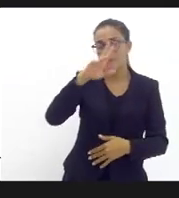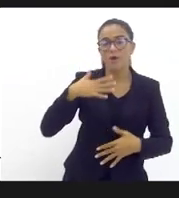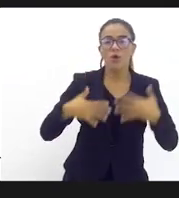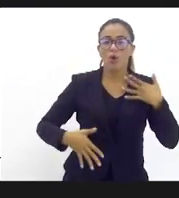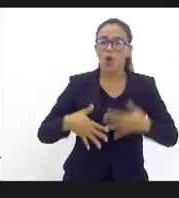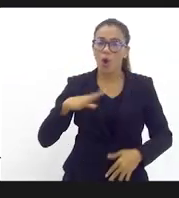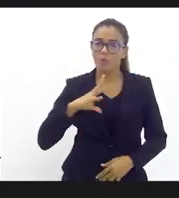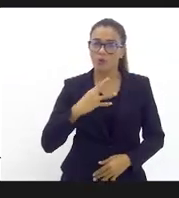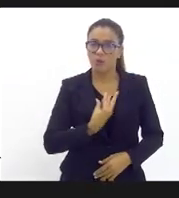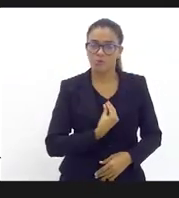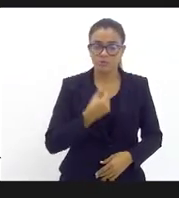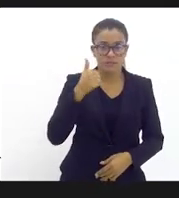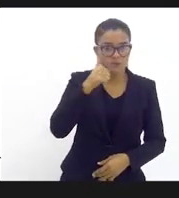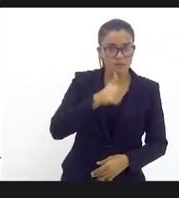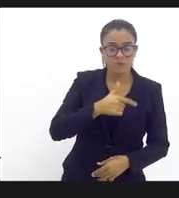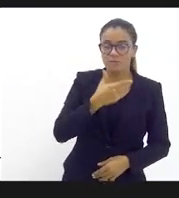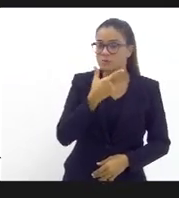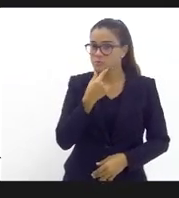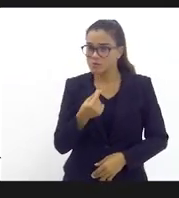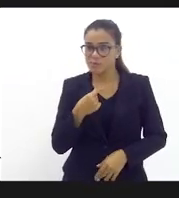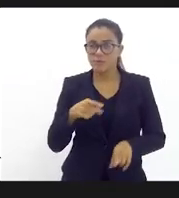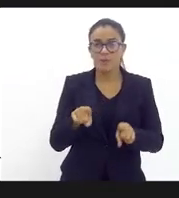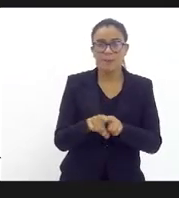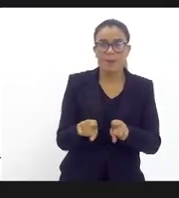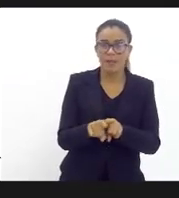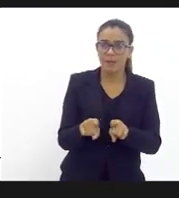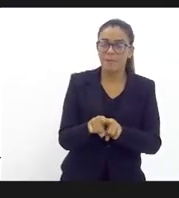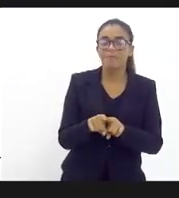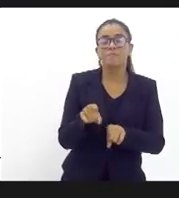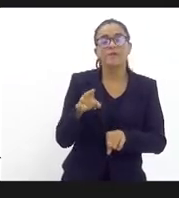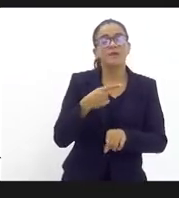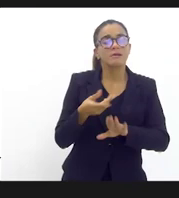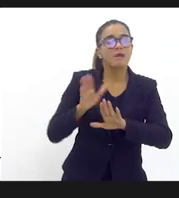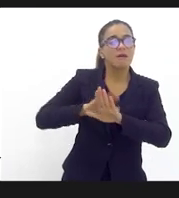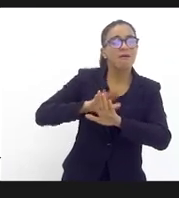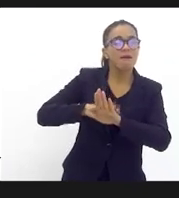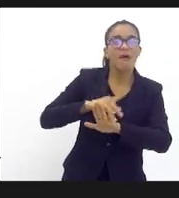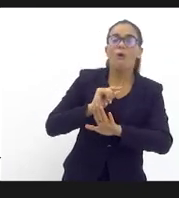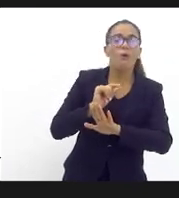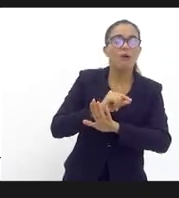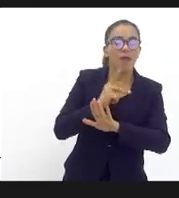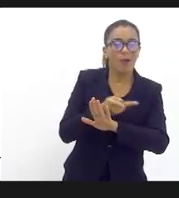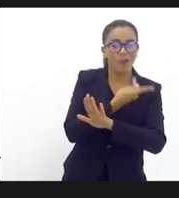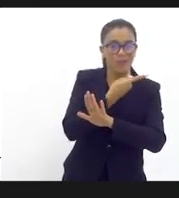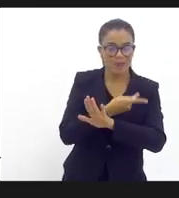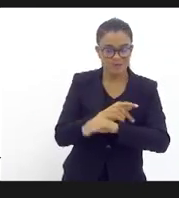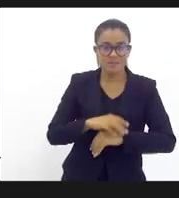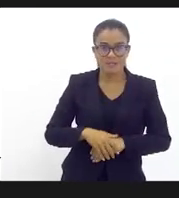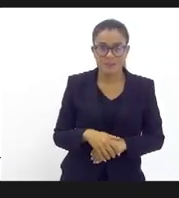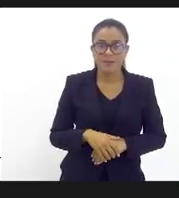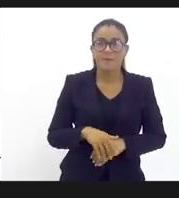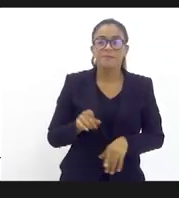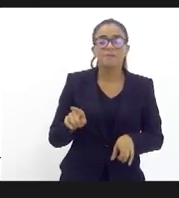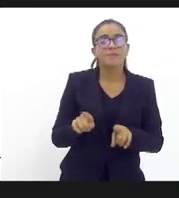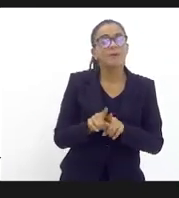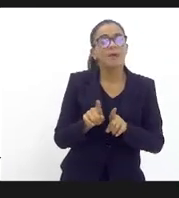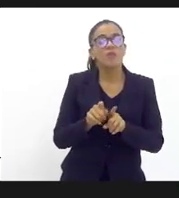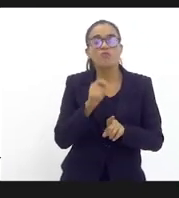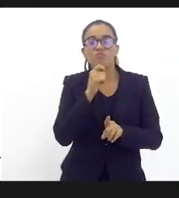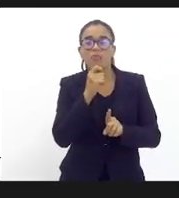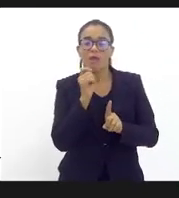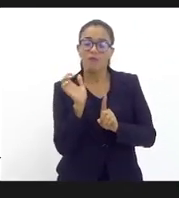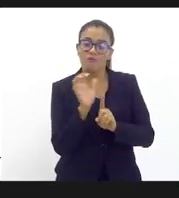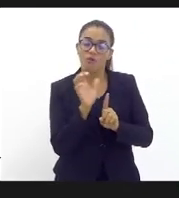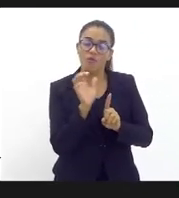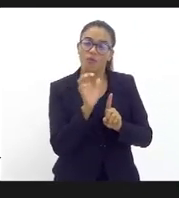masculinos, lembrando de pessoas da Ballroom que fazem a vida acontecer por trás das telas e que não tem tanta influência quanto ela